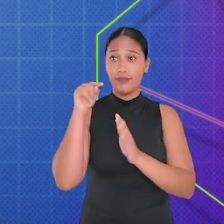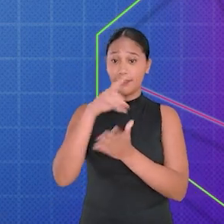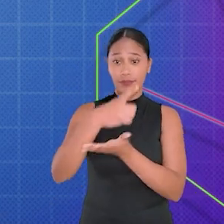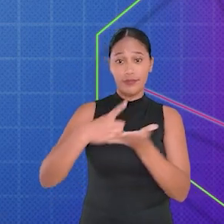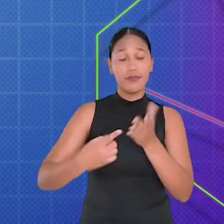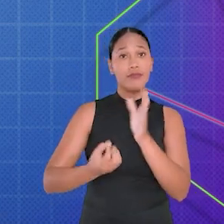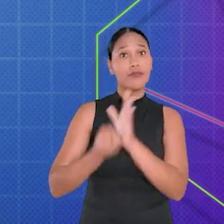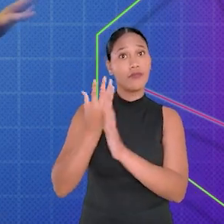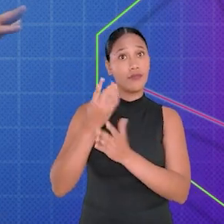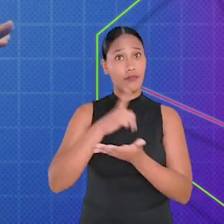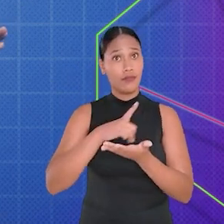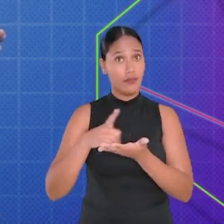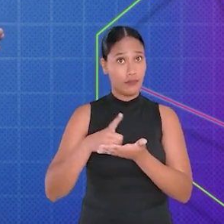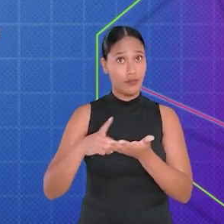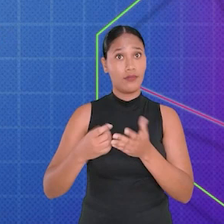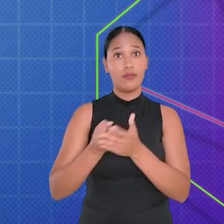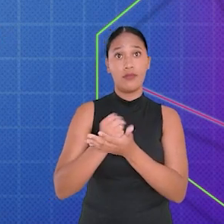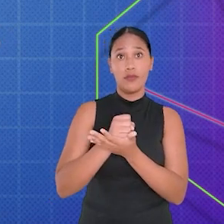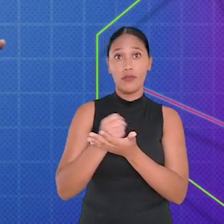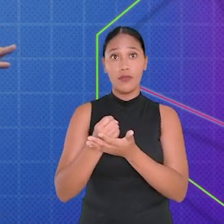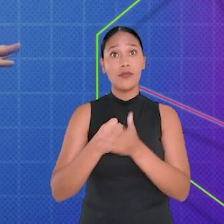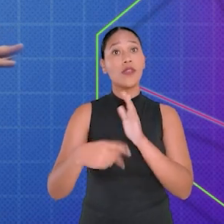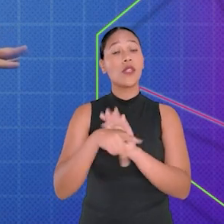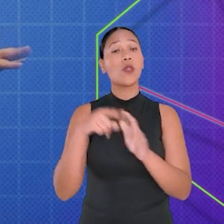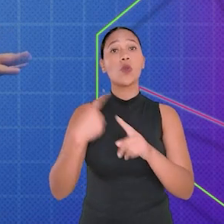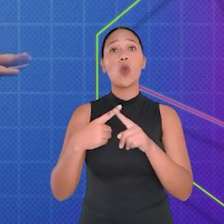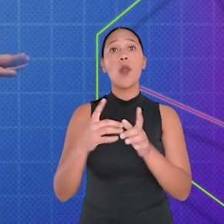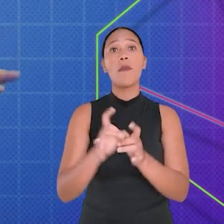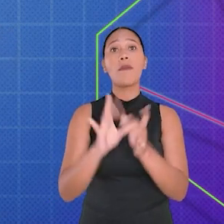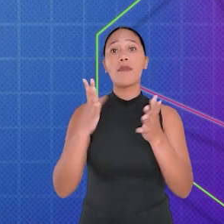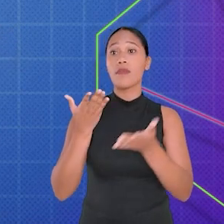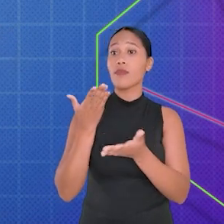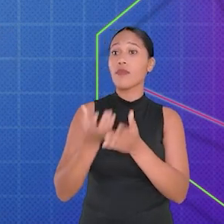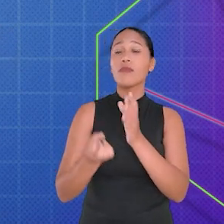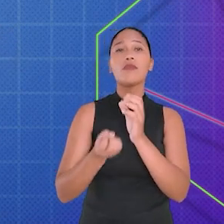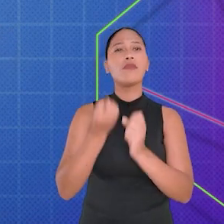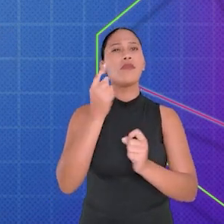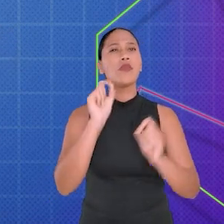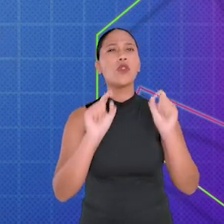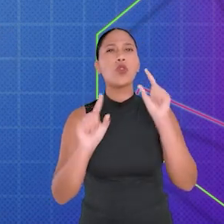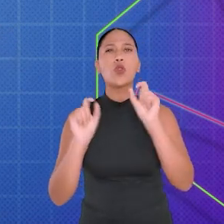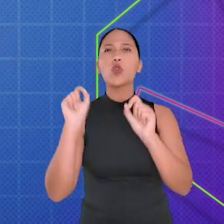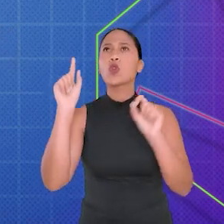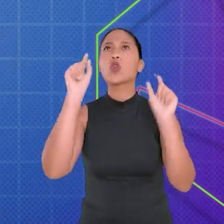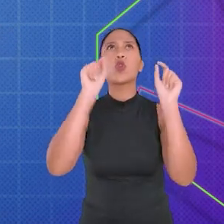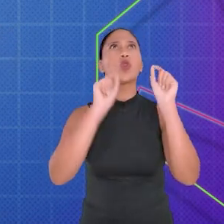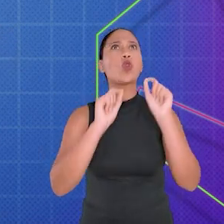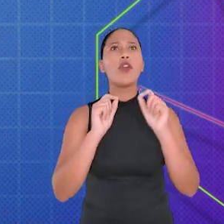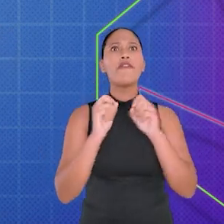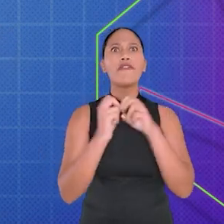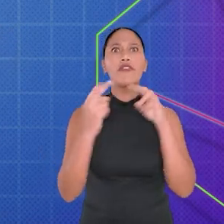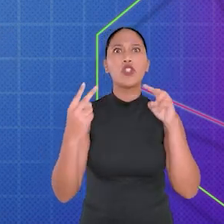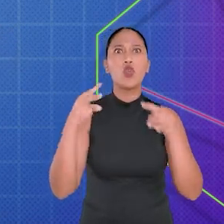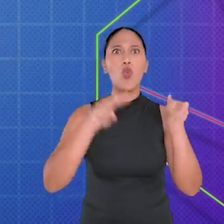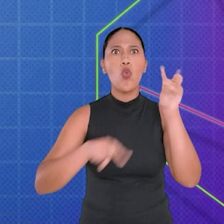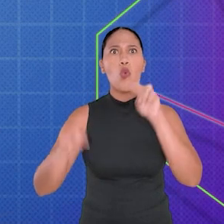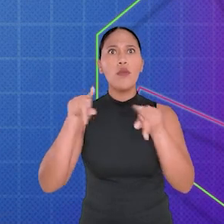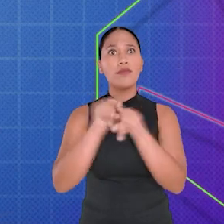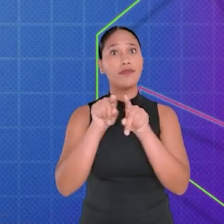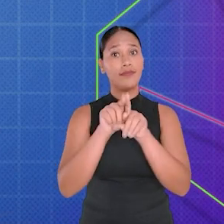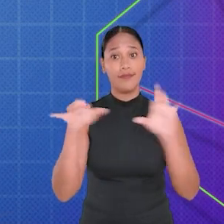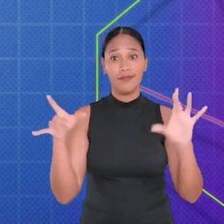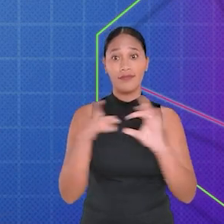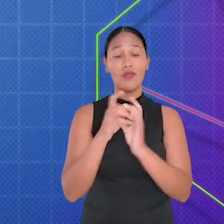de formas é uma parte essencial do design gráfico na criação dos jogos eletrônicos. Ele permite que o design crie elementos visuais que